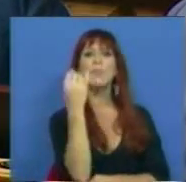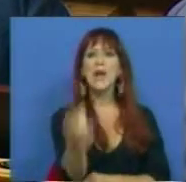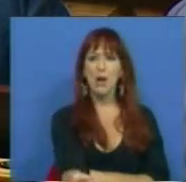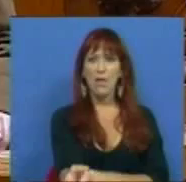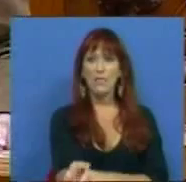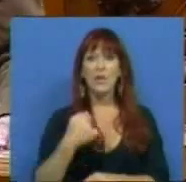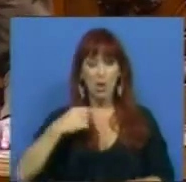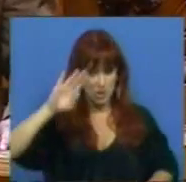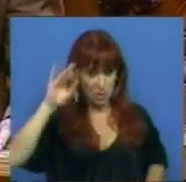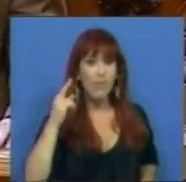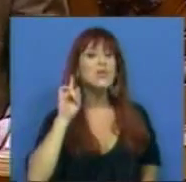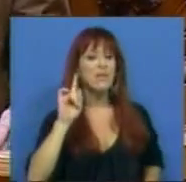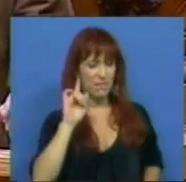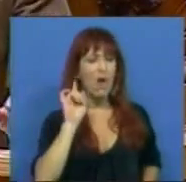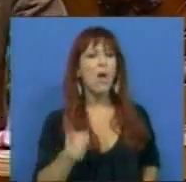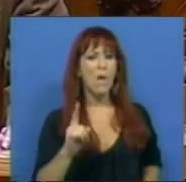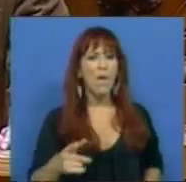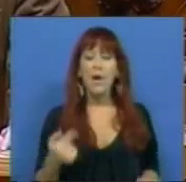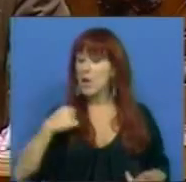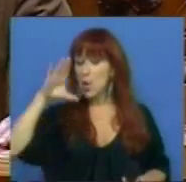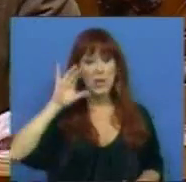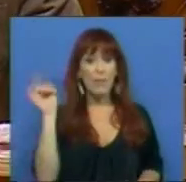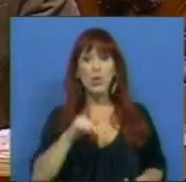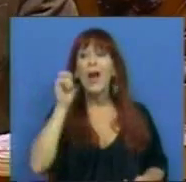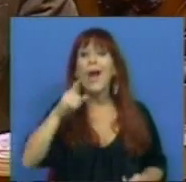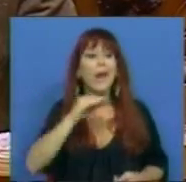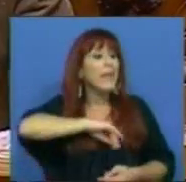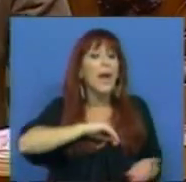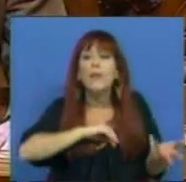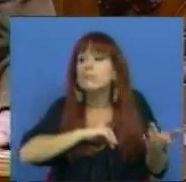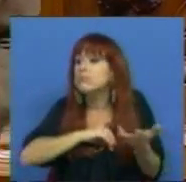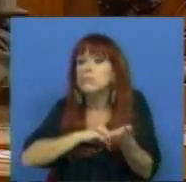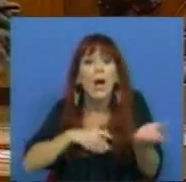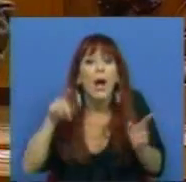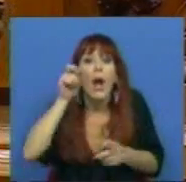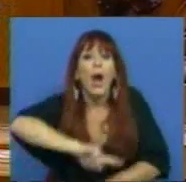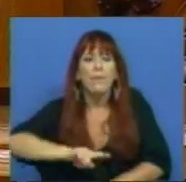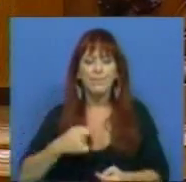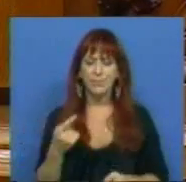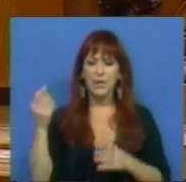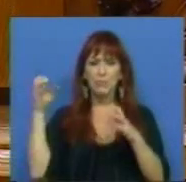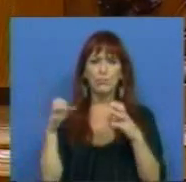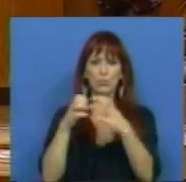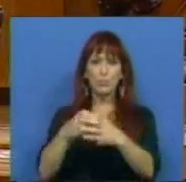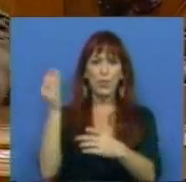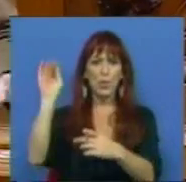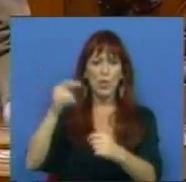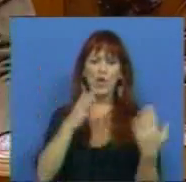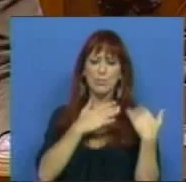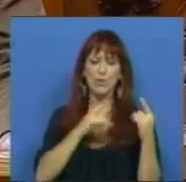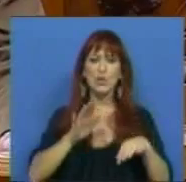2009. Sabemos quanto custou, só não sabemos quem ficou com o dinheiro. A Caixa Geral responsabiliza-se